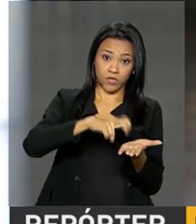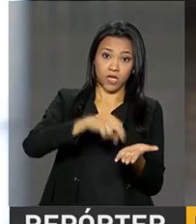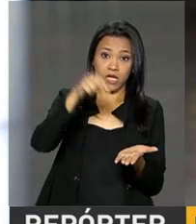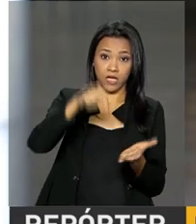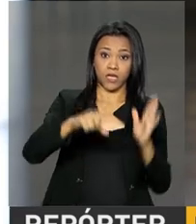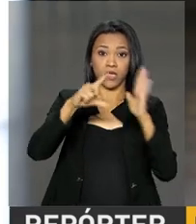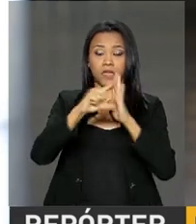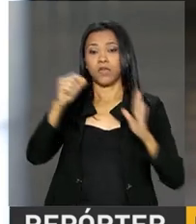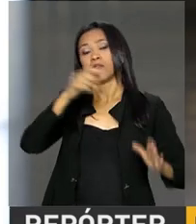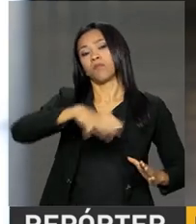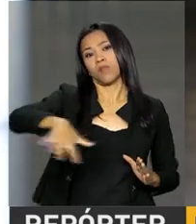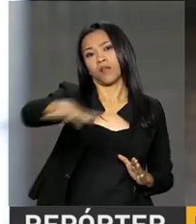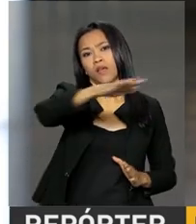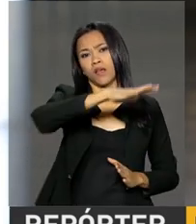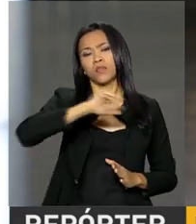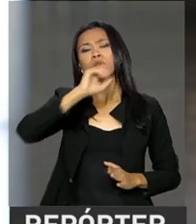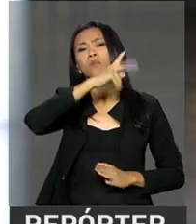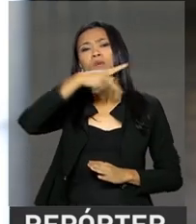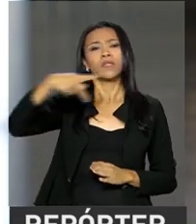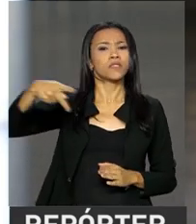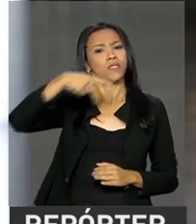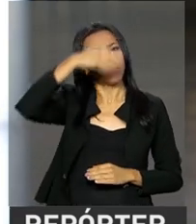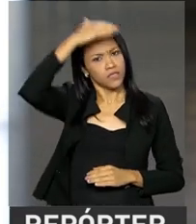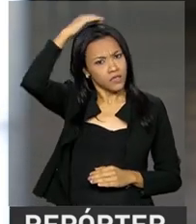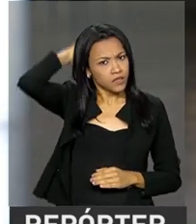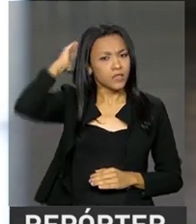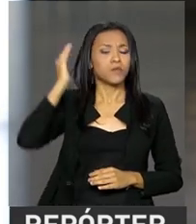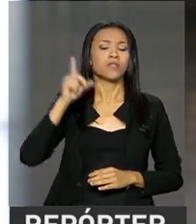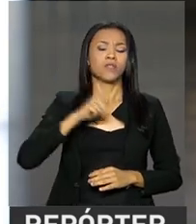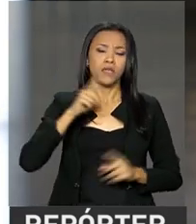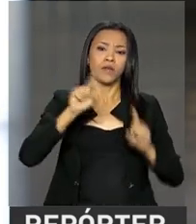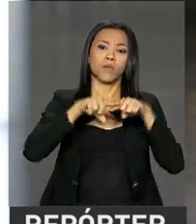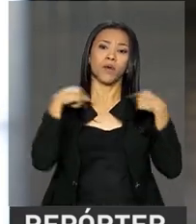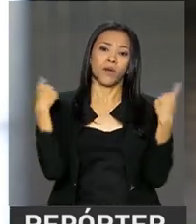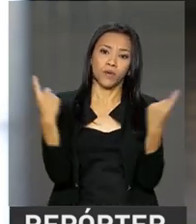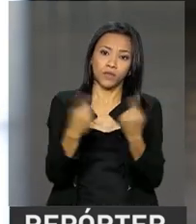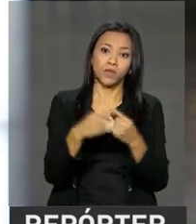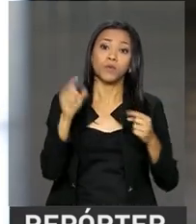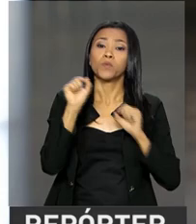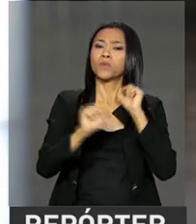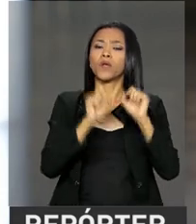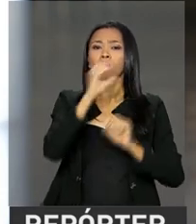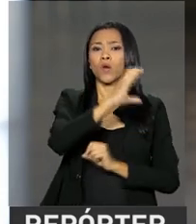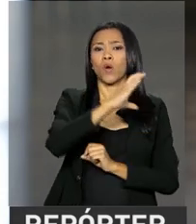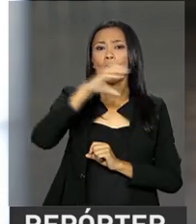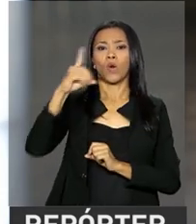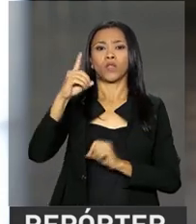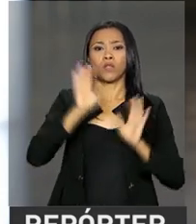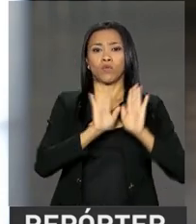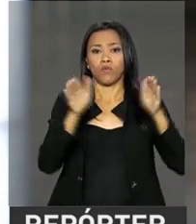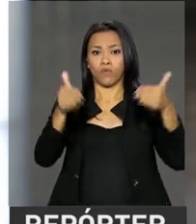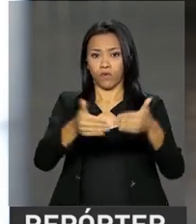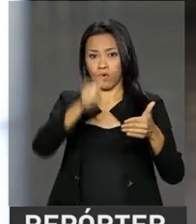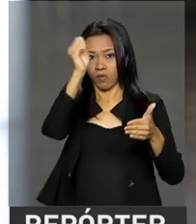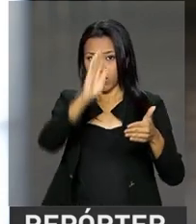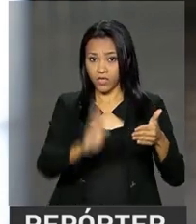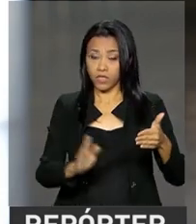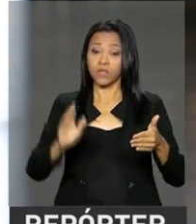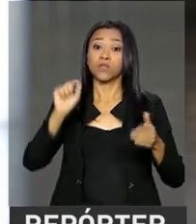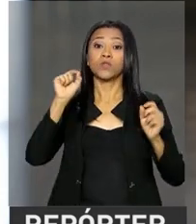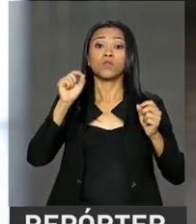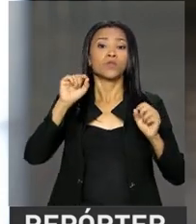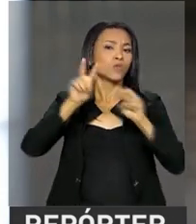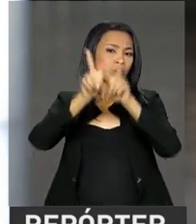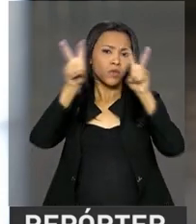aqui no Palácio do Planalto, o presidente Michel Temer se reúne com os coordenadores do Fórum Brasileiro de Mudanças